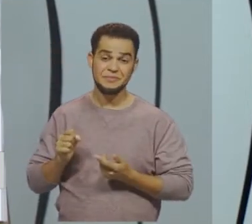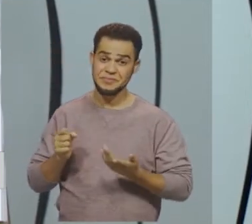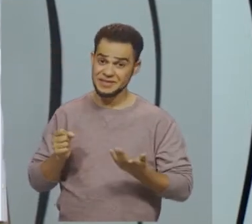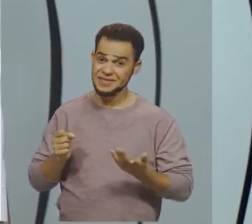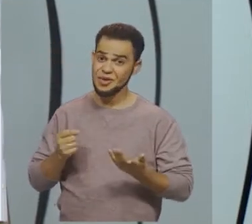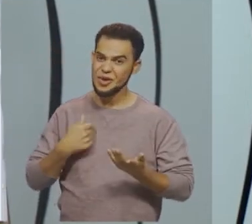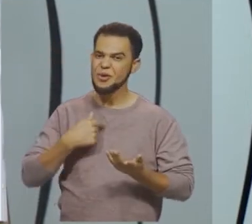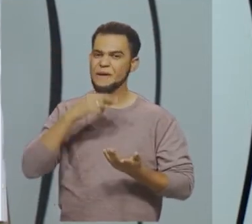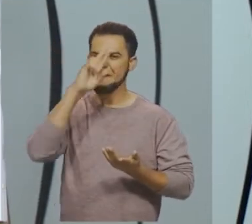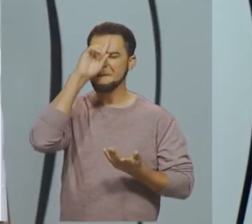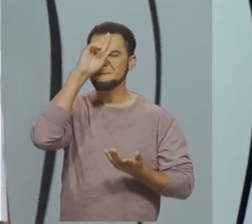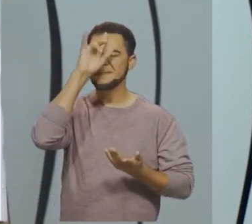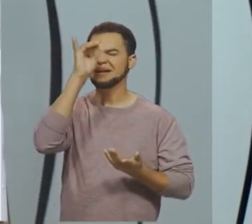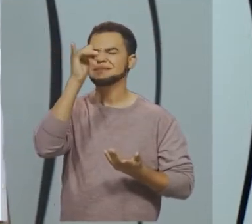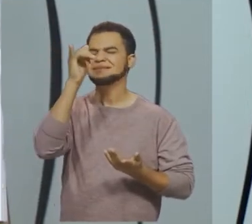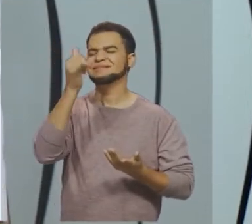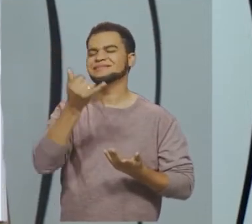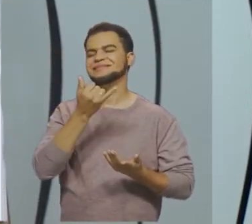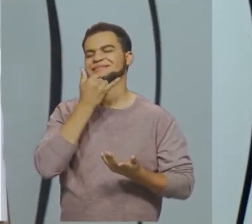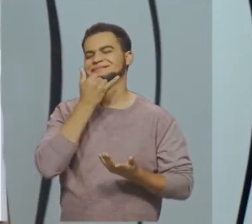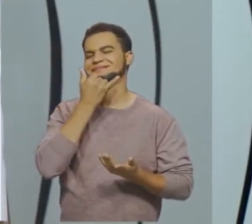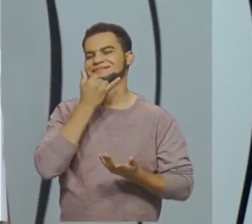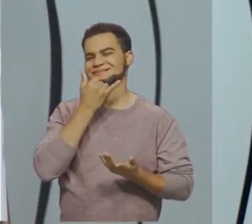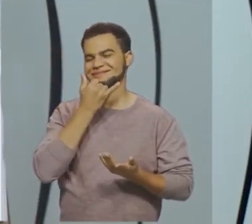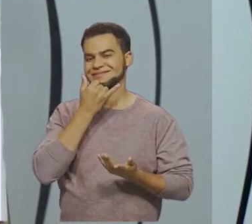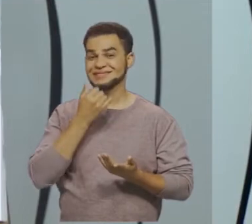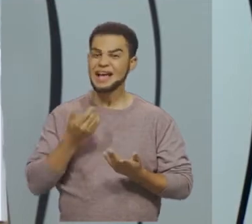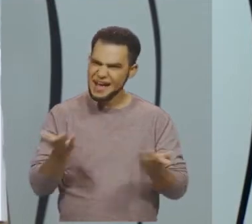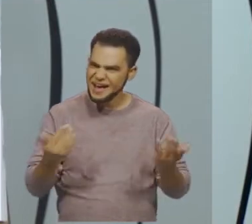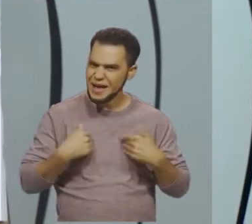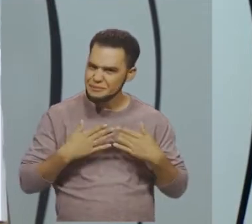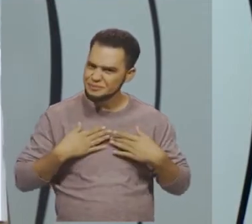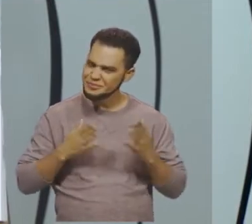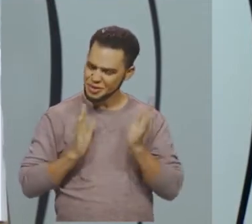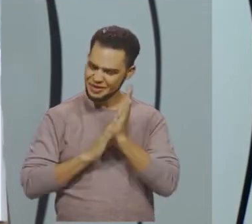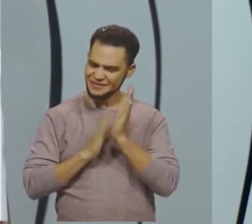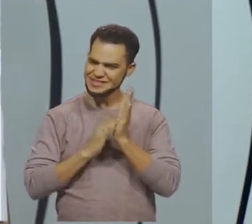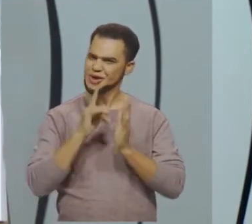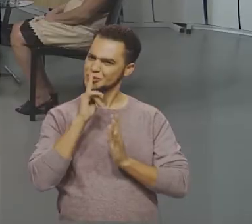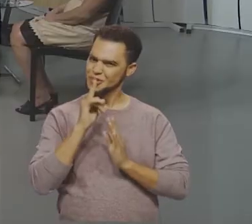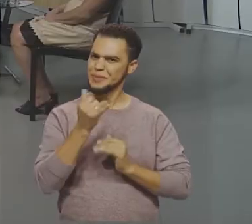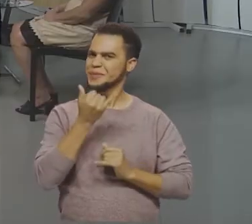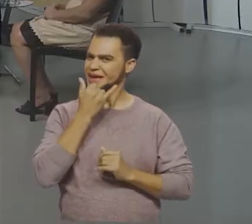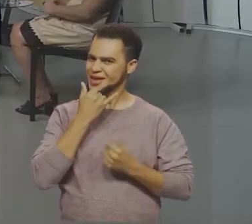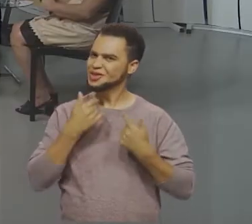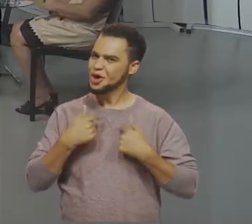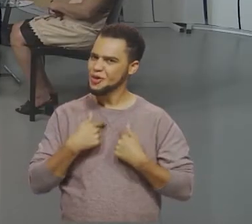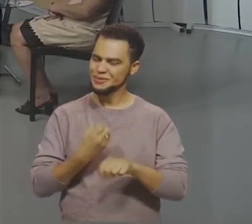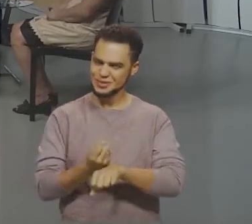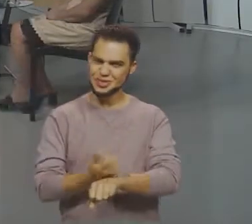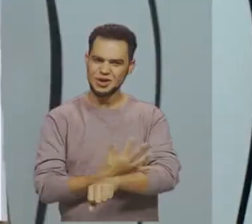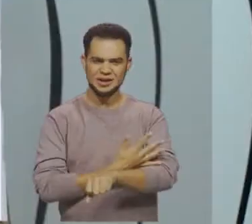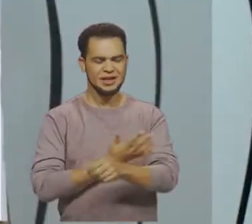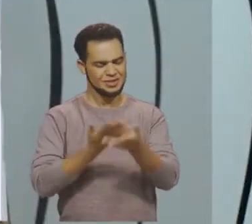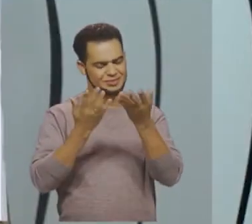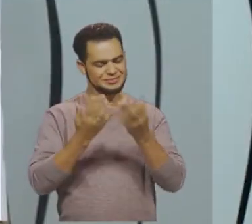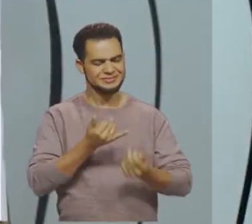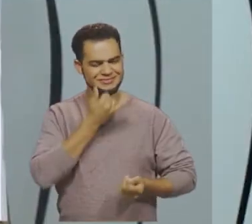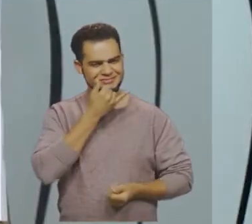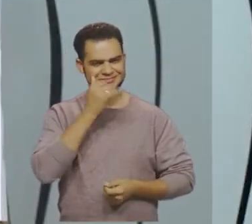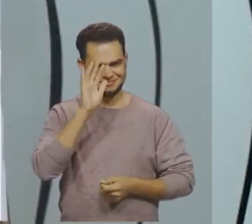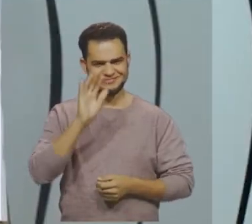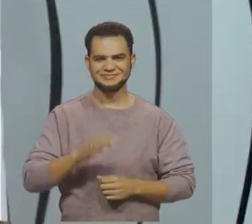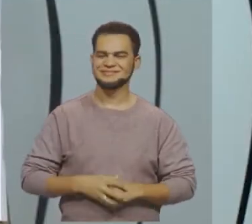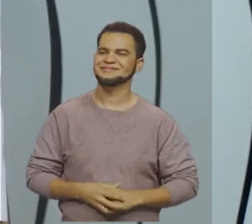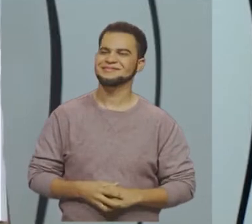Foi um vacilo, perdão. É meu aniversário, gente, perdoa aí, tá? Tô muito emocionado. Então a resposta é